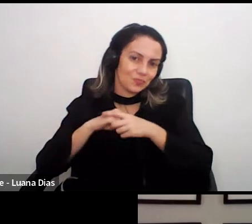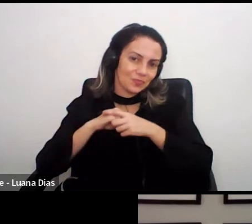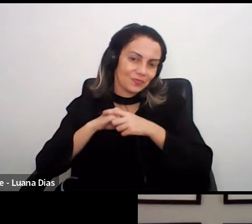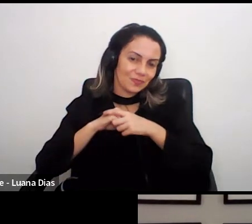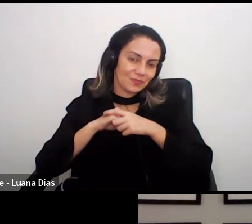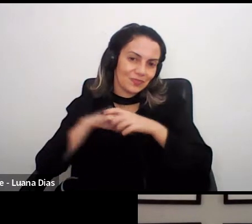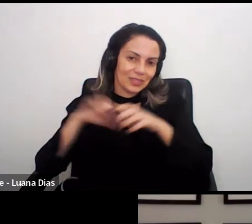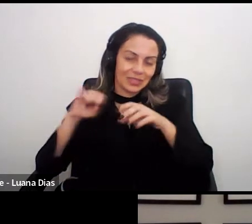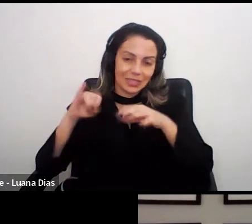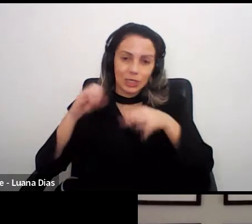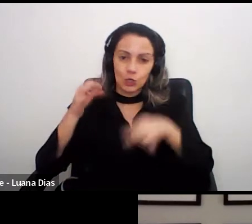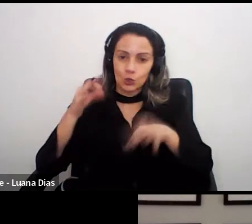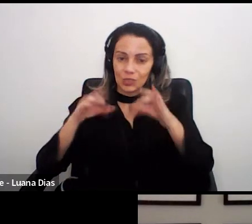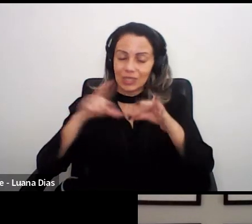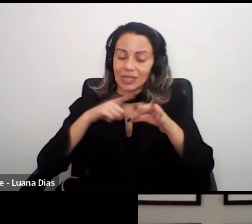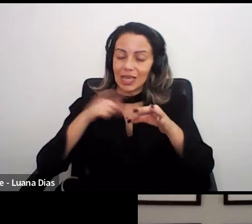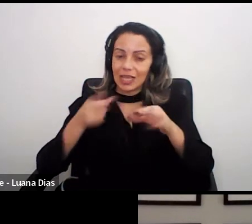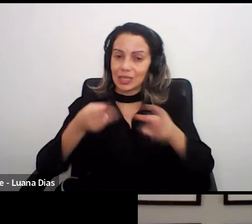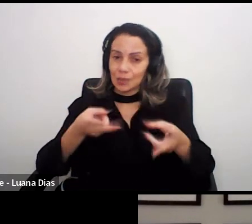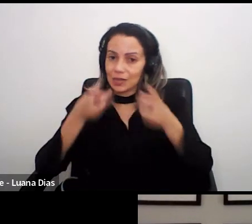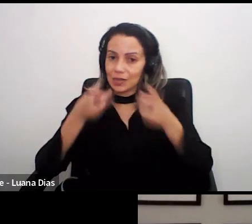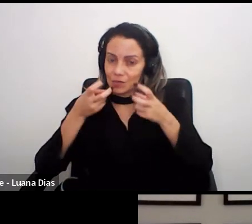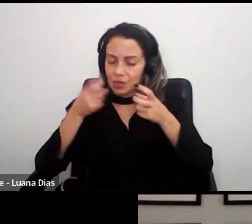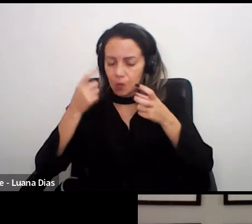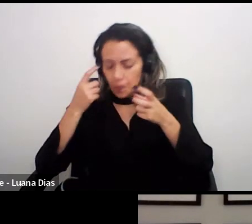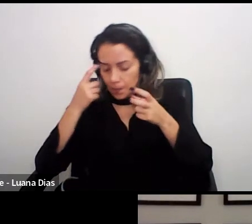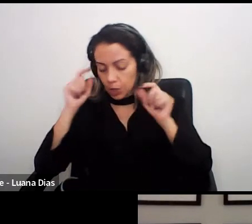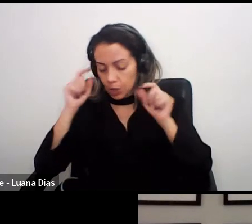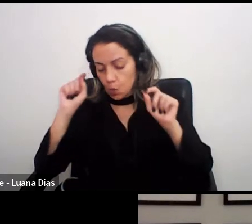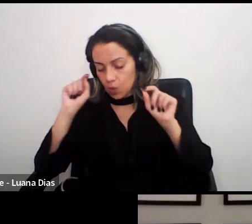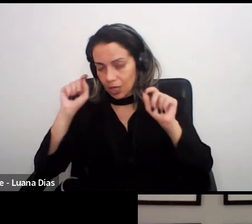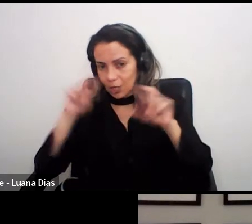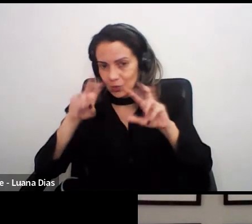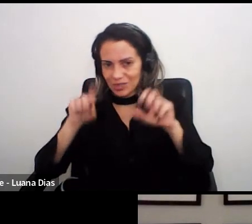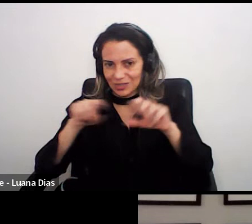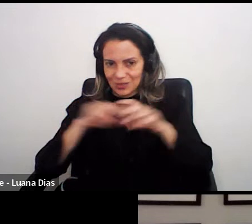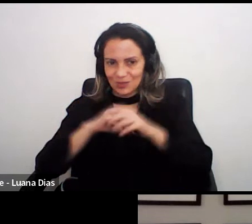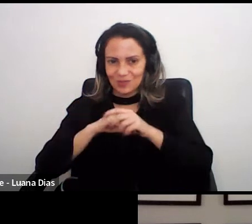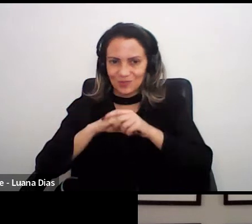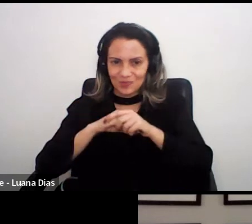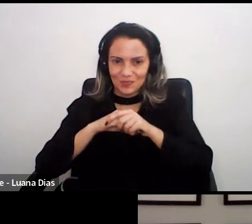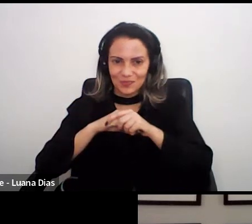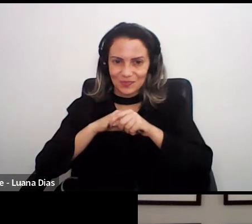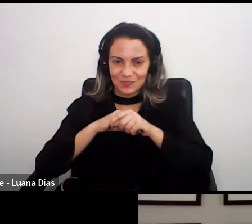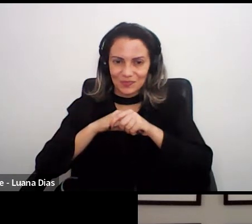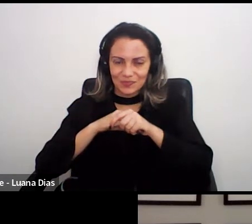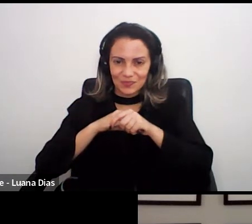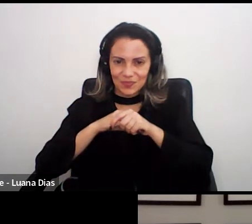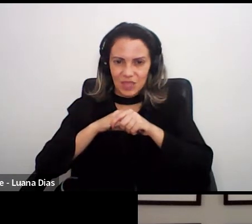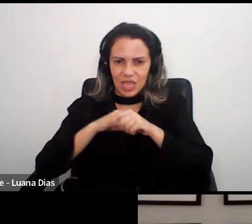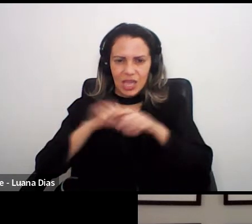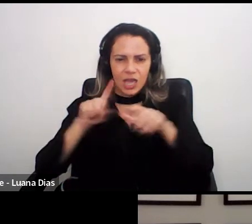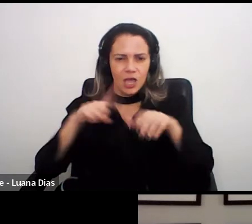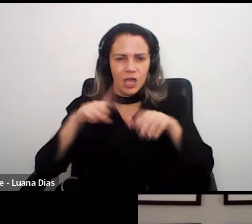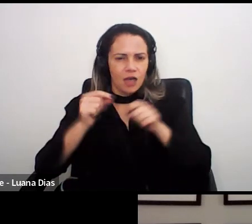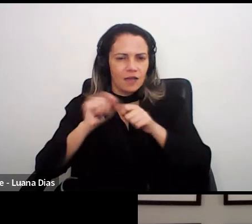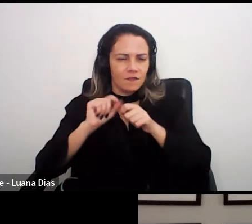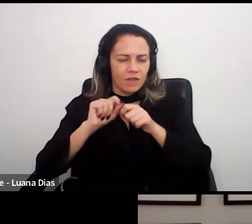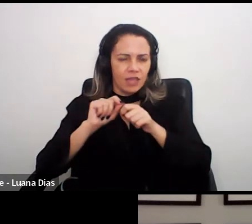Se o juiz tem essa percepção, o que ele pensa sobre isso, né, Newton? A gente pensou exatamente isso. E nós fizemos, nós